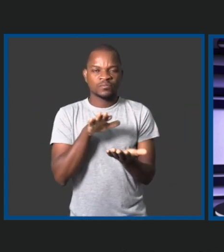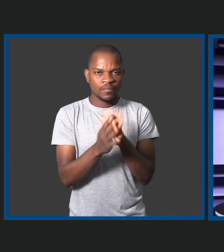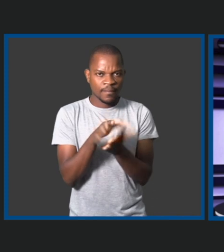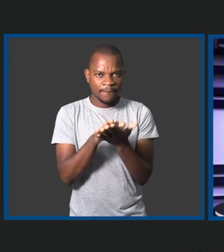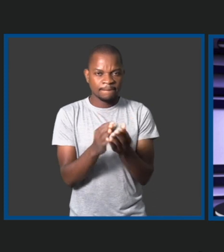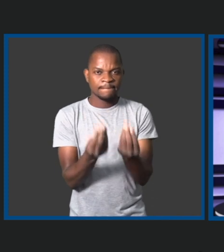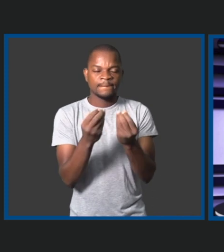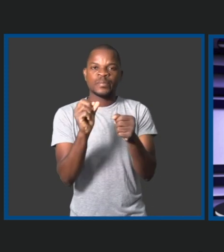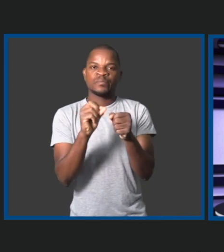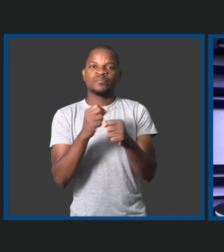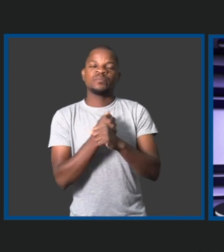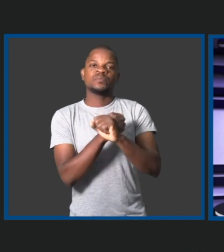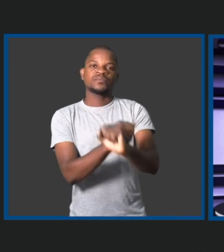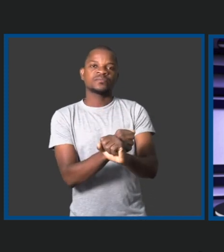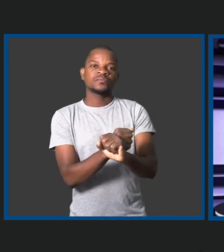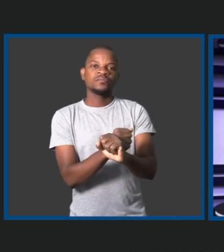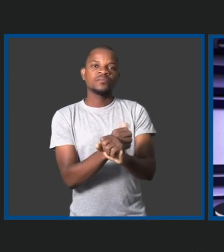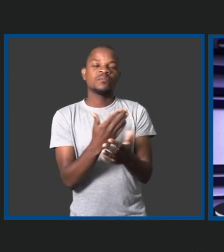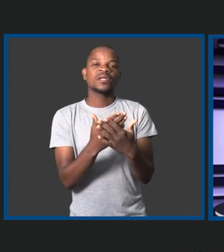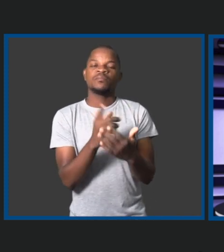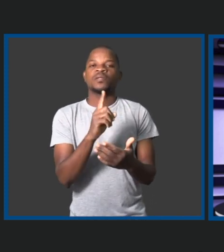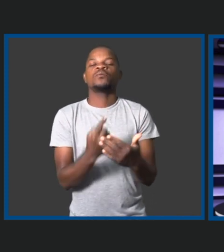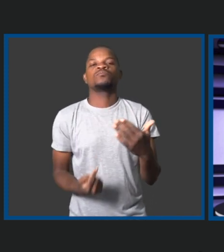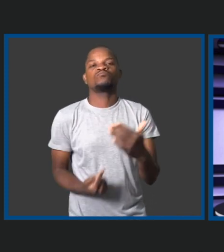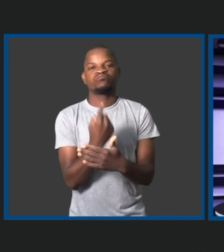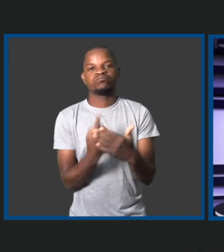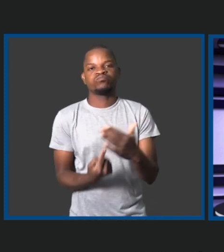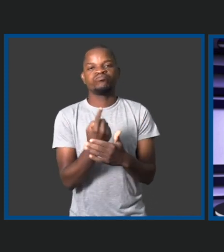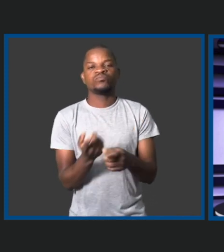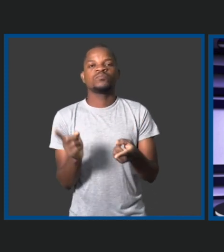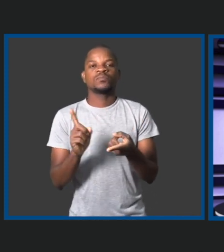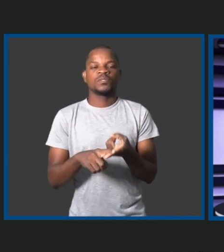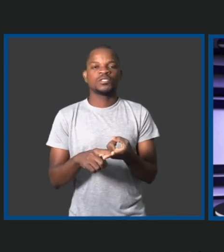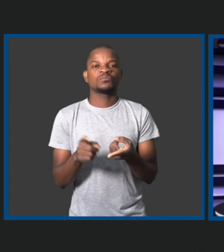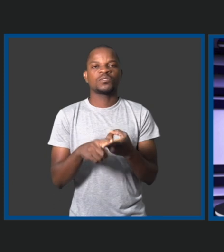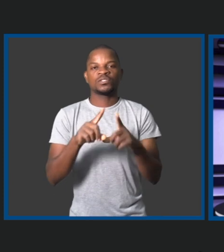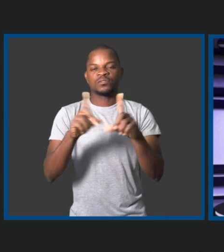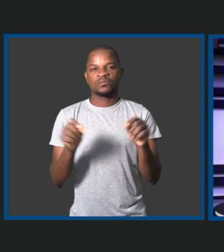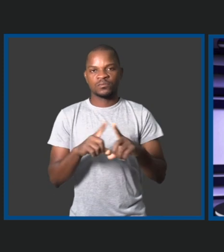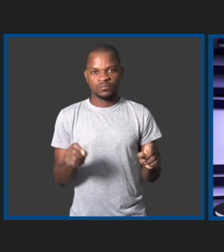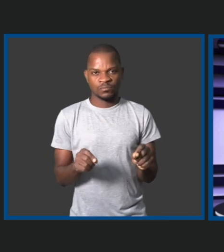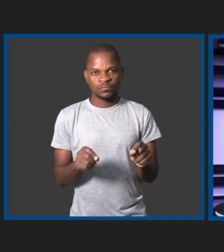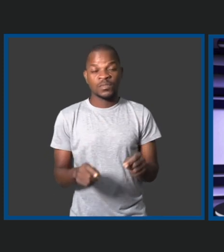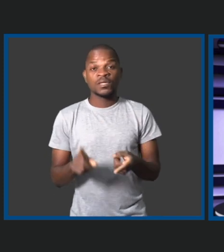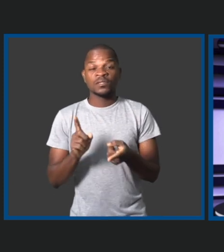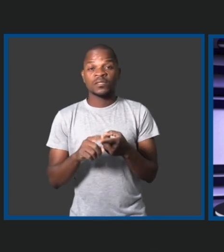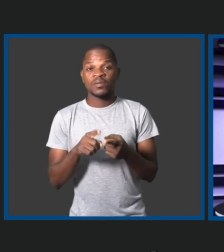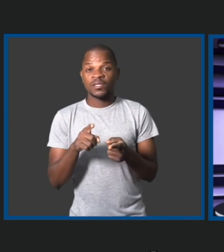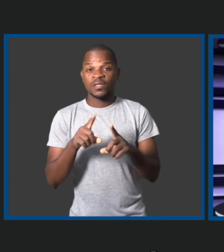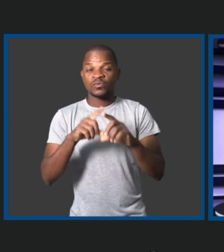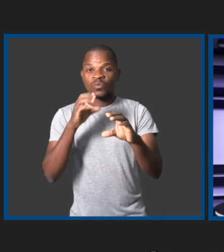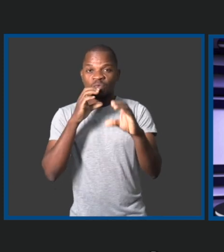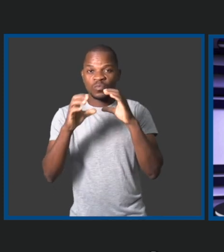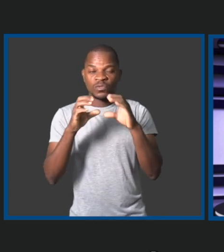prevenção, porque nós agora estamos a tomar medidas de prevenção com vista à situação de não termos casos. não sei,